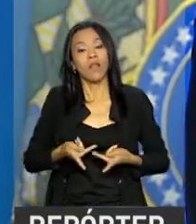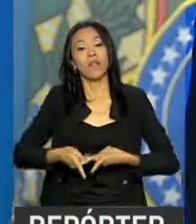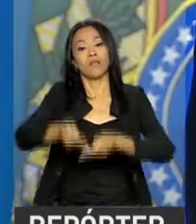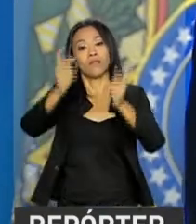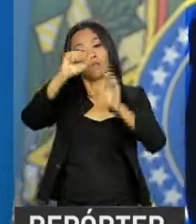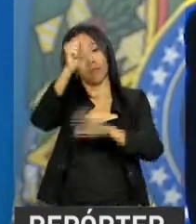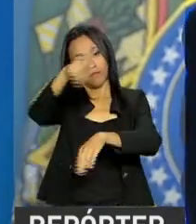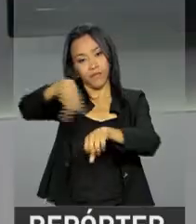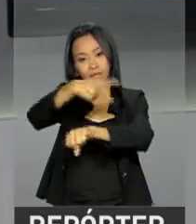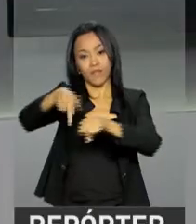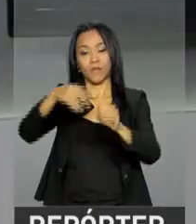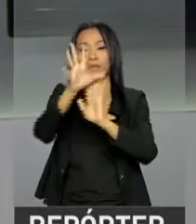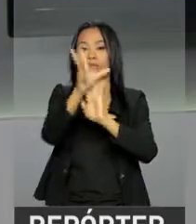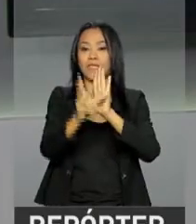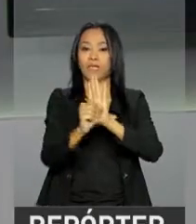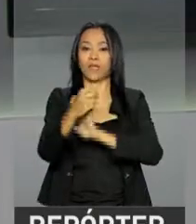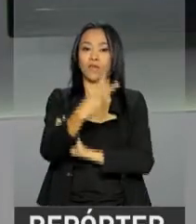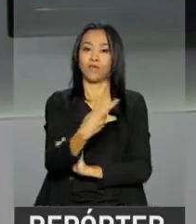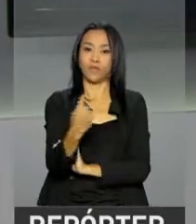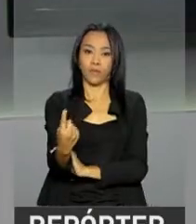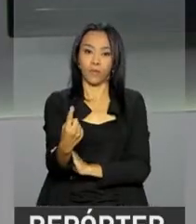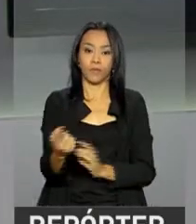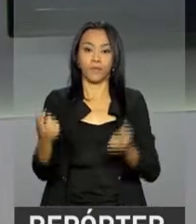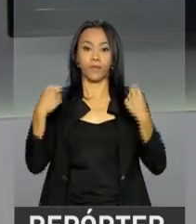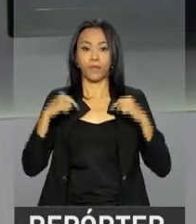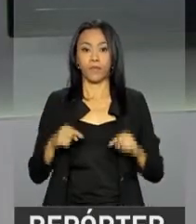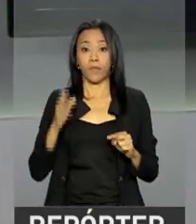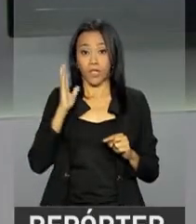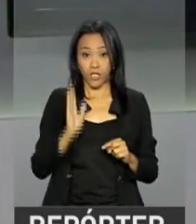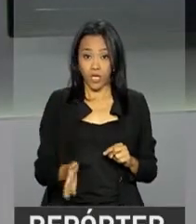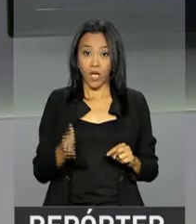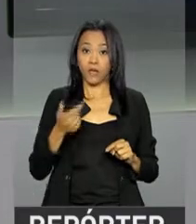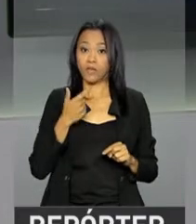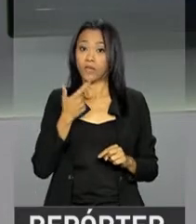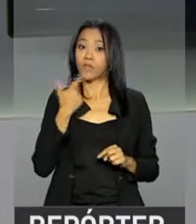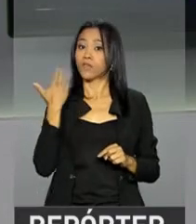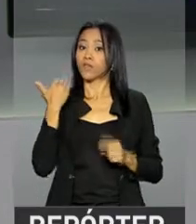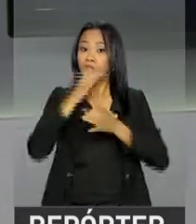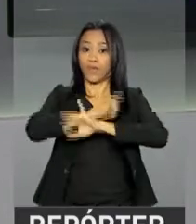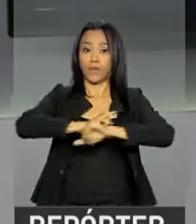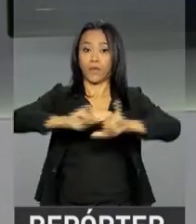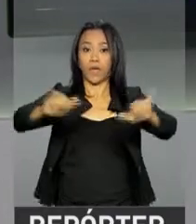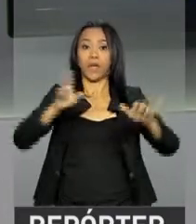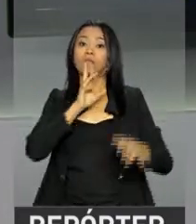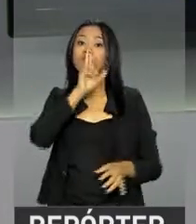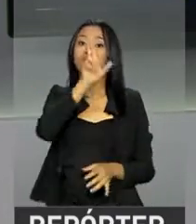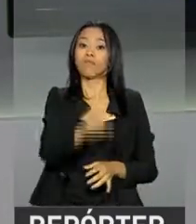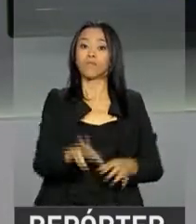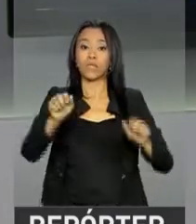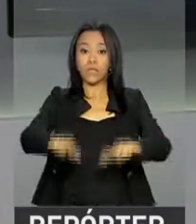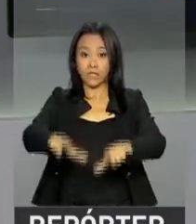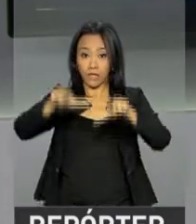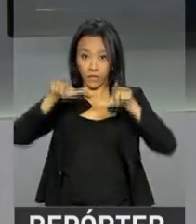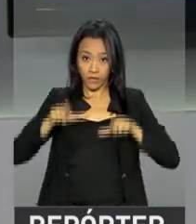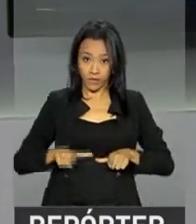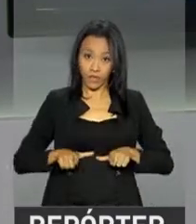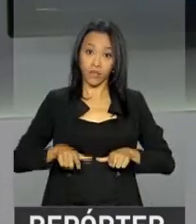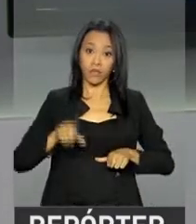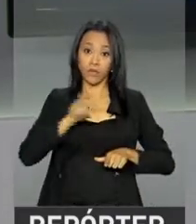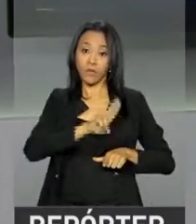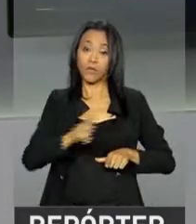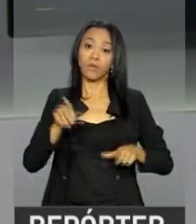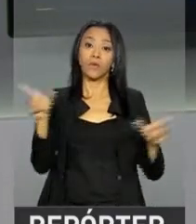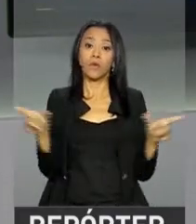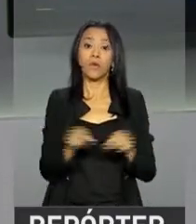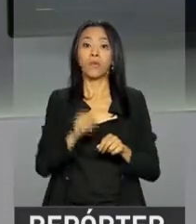21 foi divulgado o resultado do exame nacional para certificação de competências de jovens e adultos